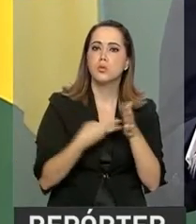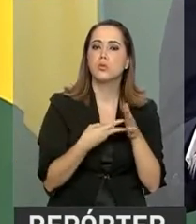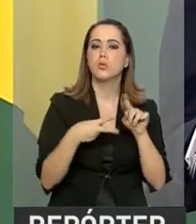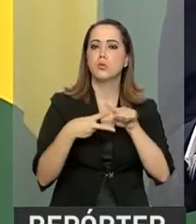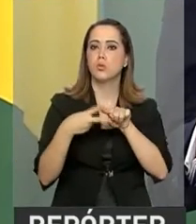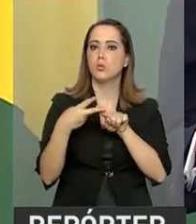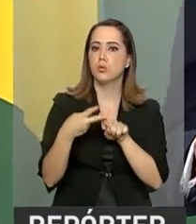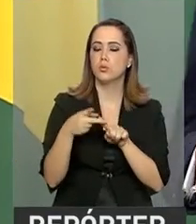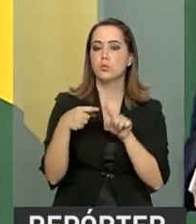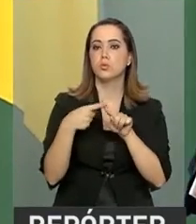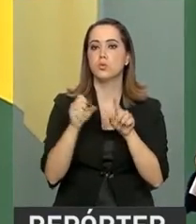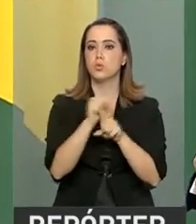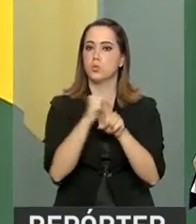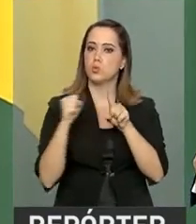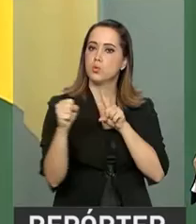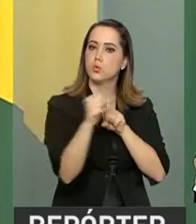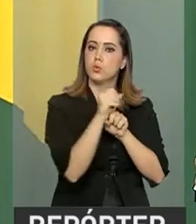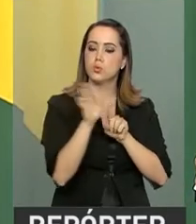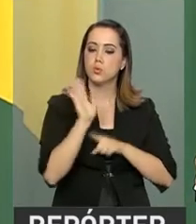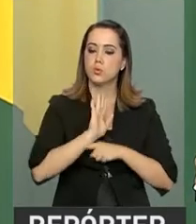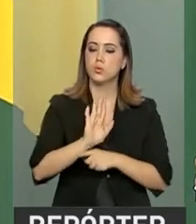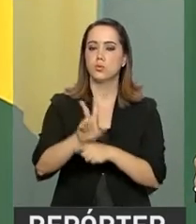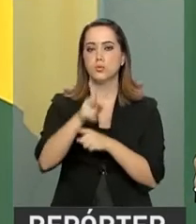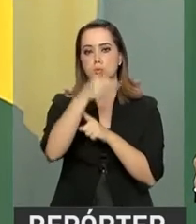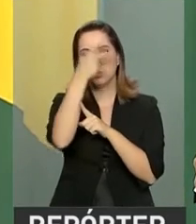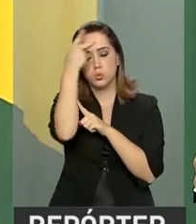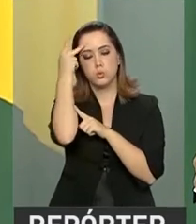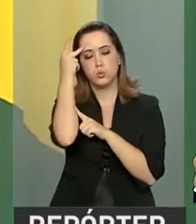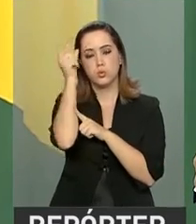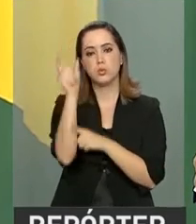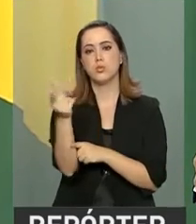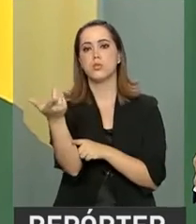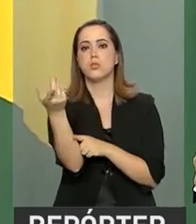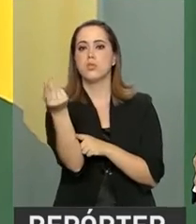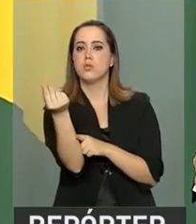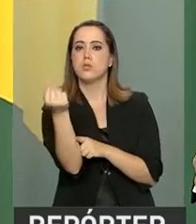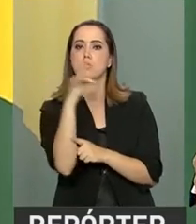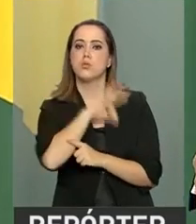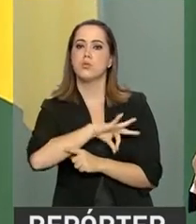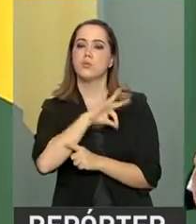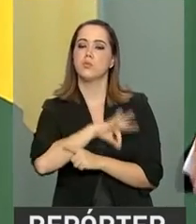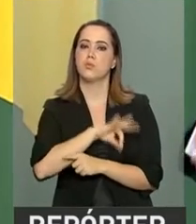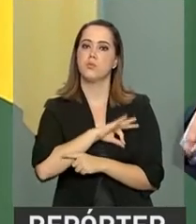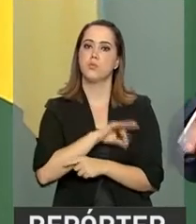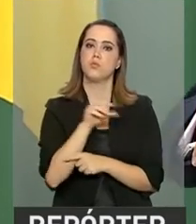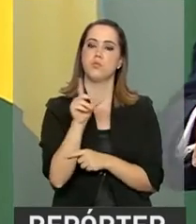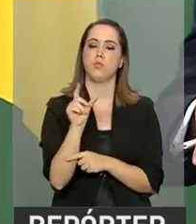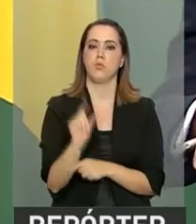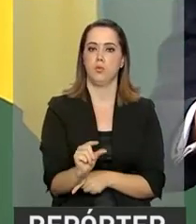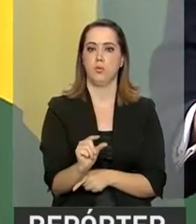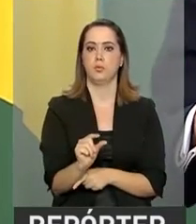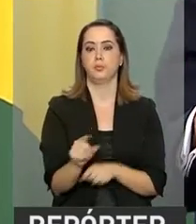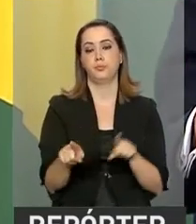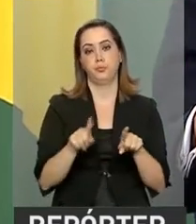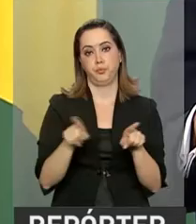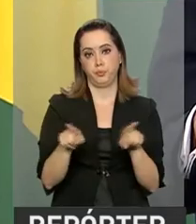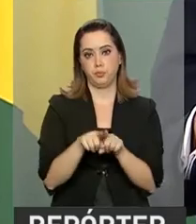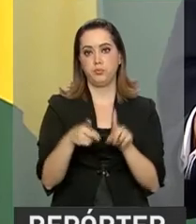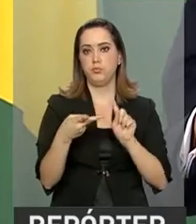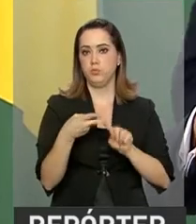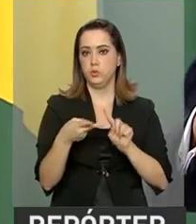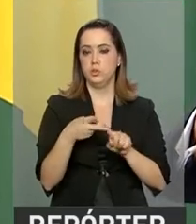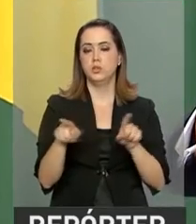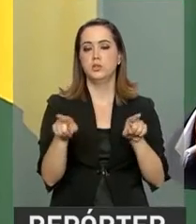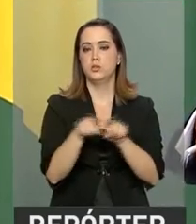social porque vai atender aqueles que ganham menos na verdade tem um significado social e outro significado social que é o